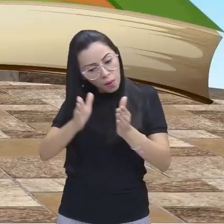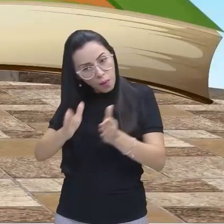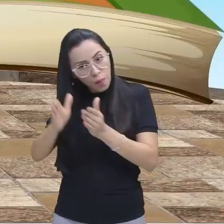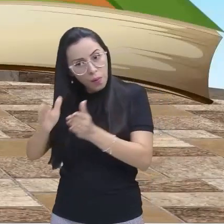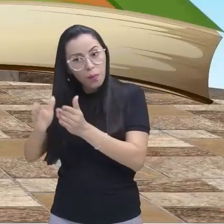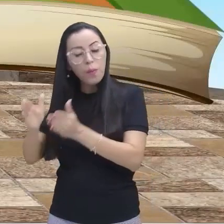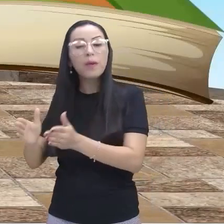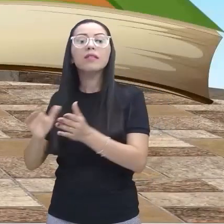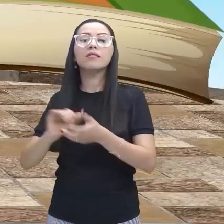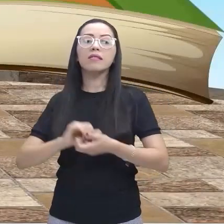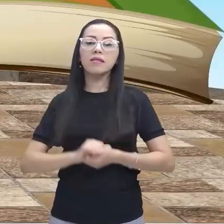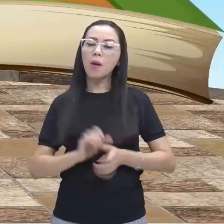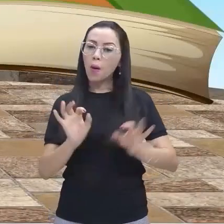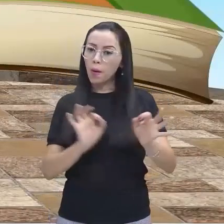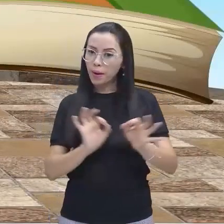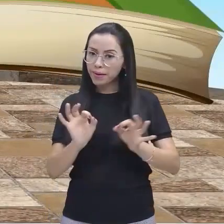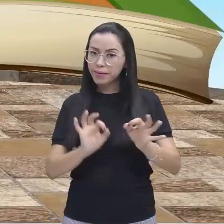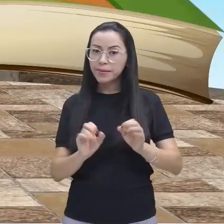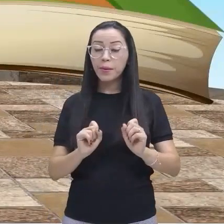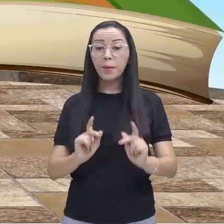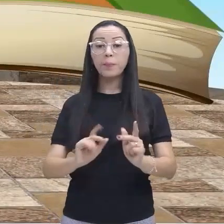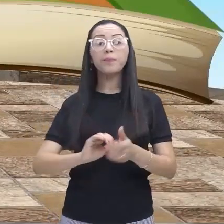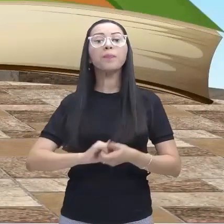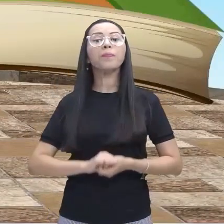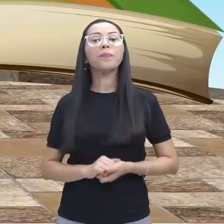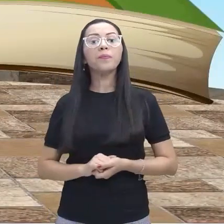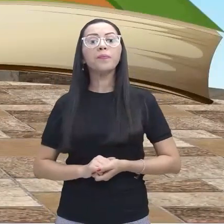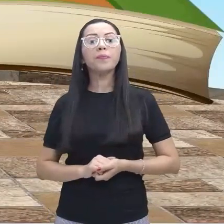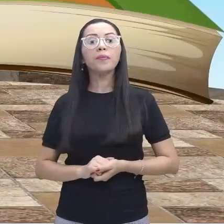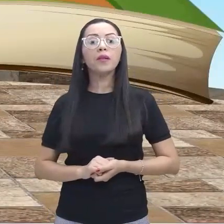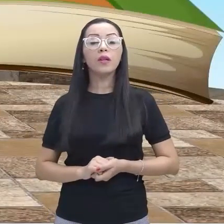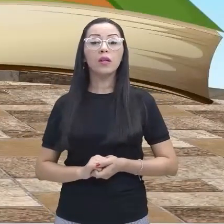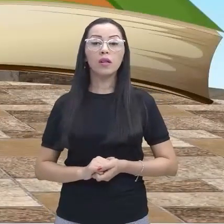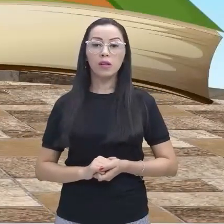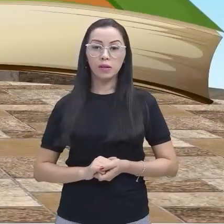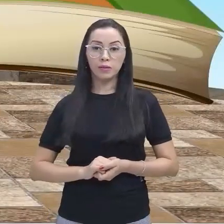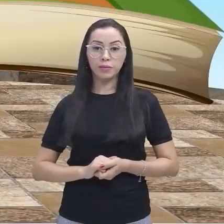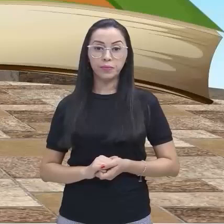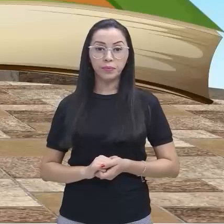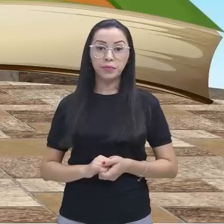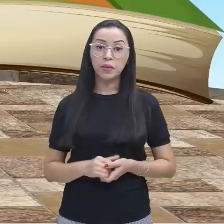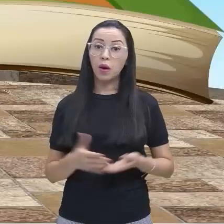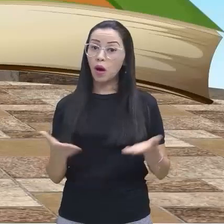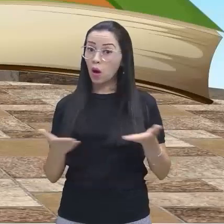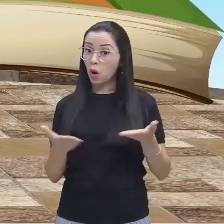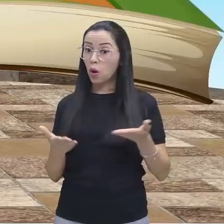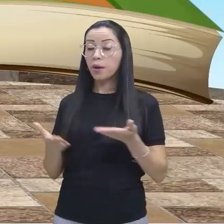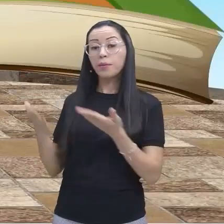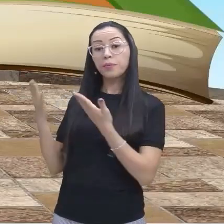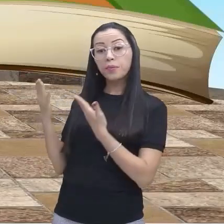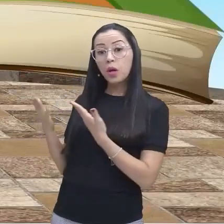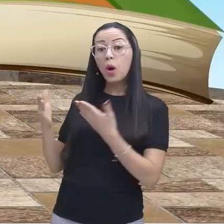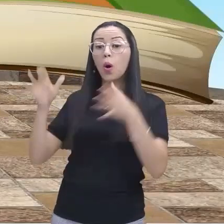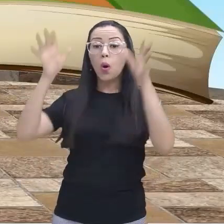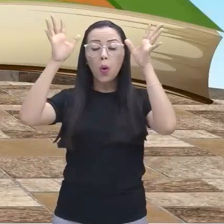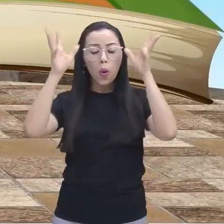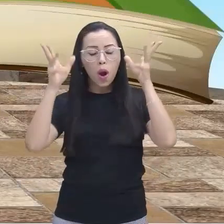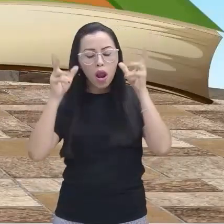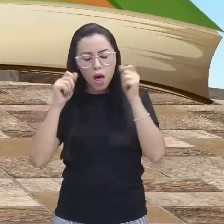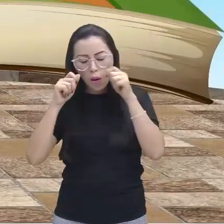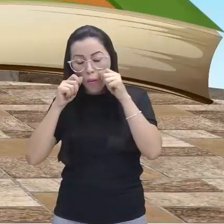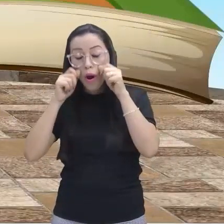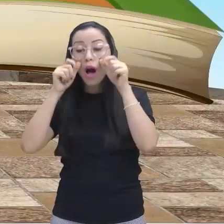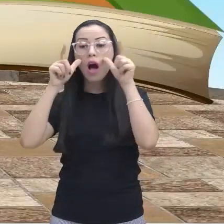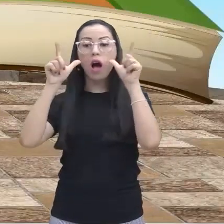história. O leão, próxima parte da história, o leão